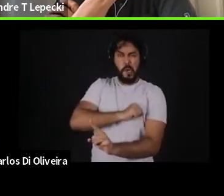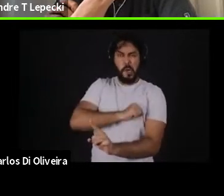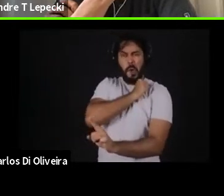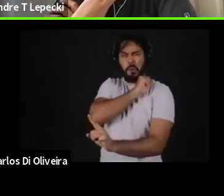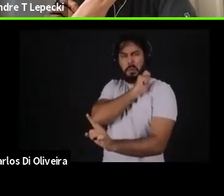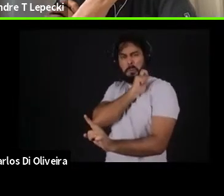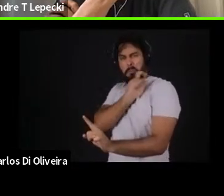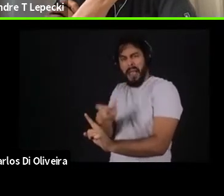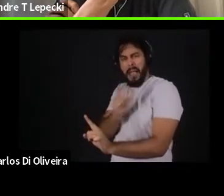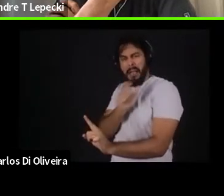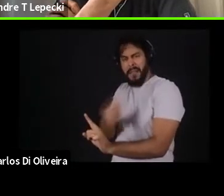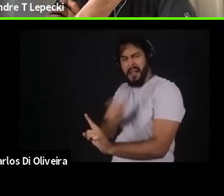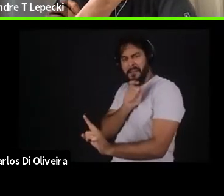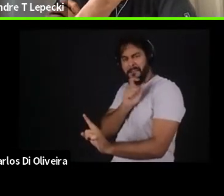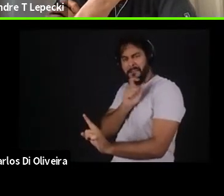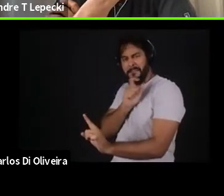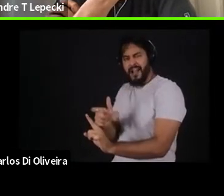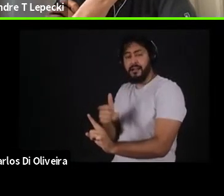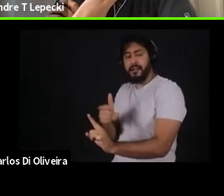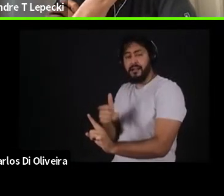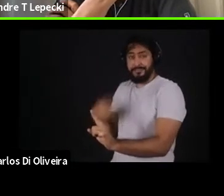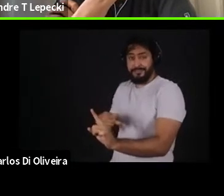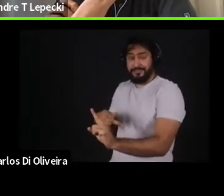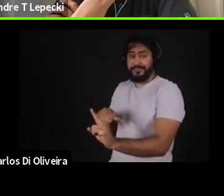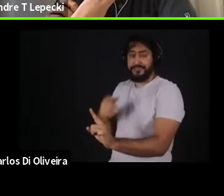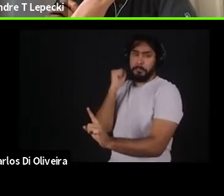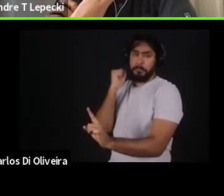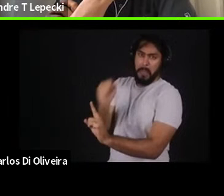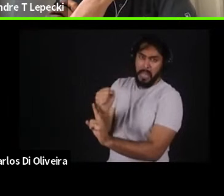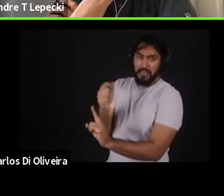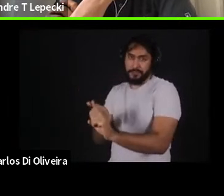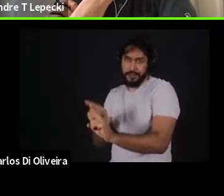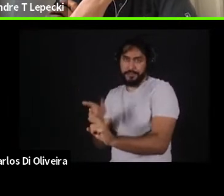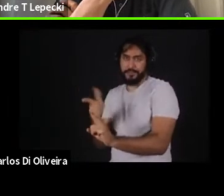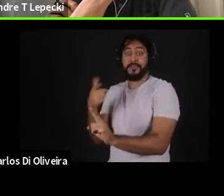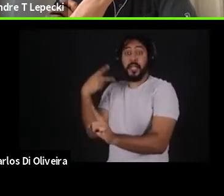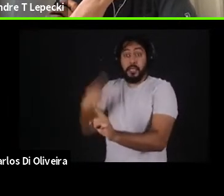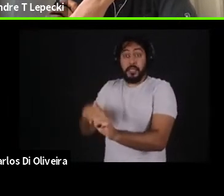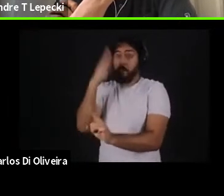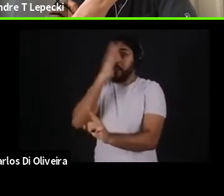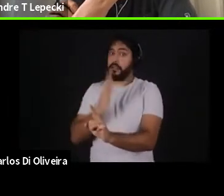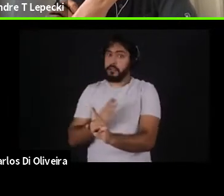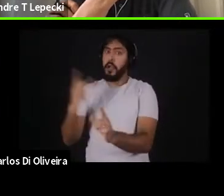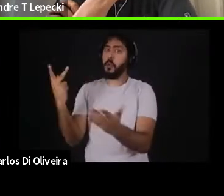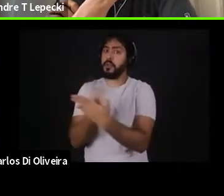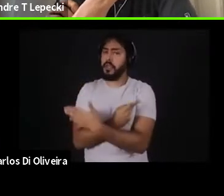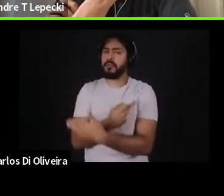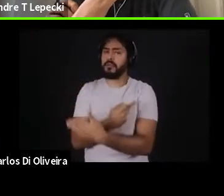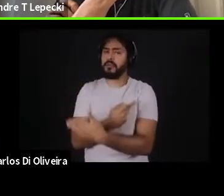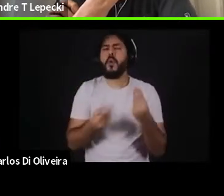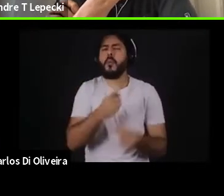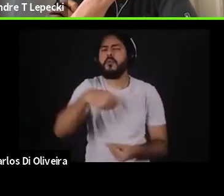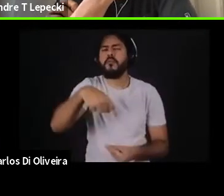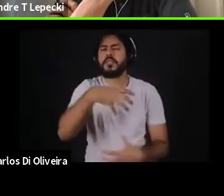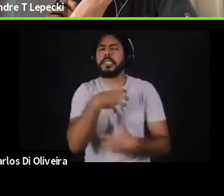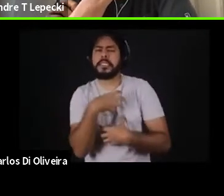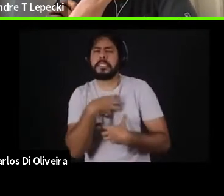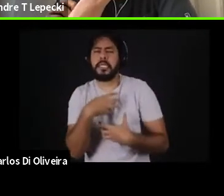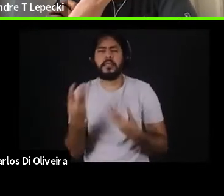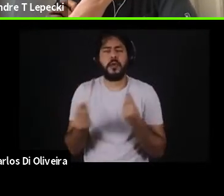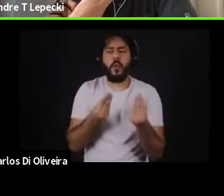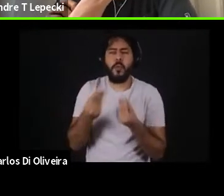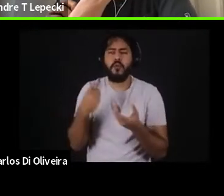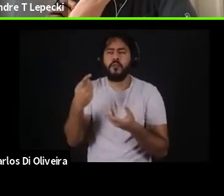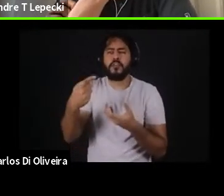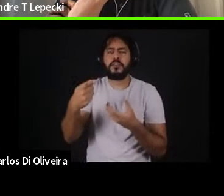que impera, né, nesse braseiro, que é o Brasil, né? Como é que vocês sentem, como é que vocês negociam, como é que vocês